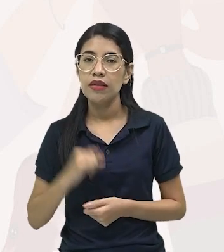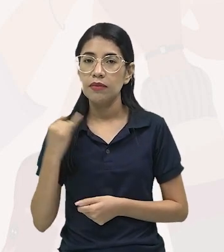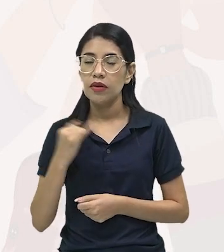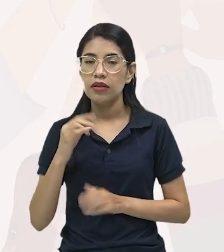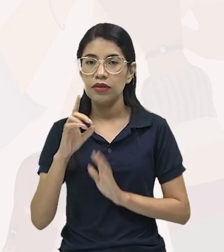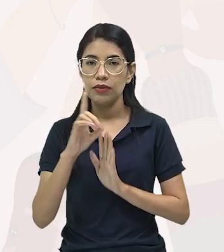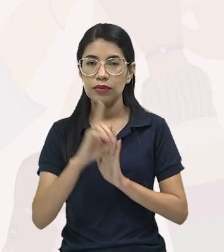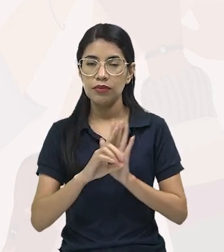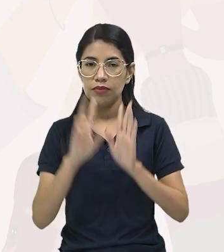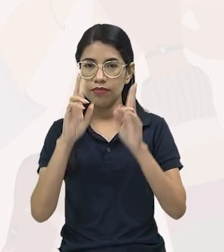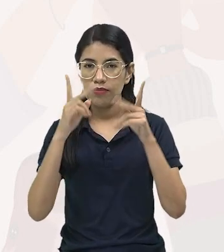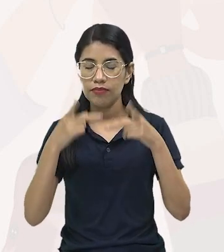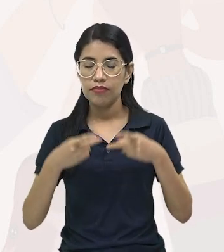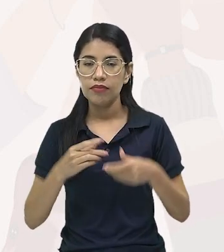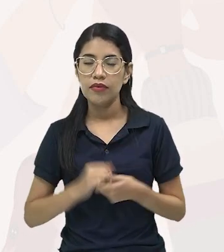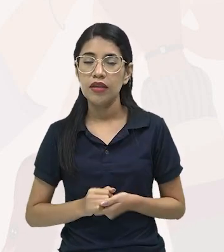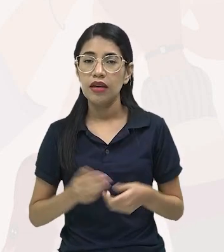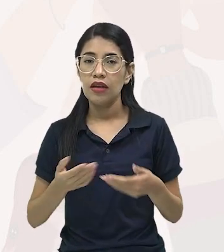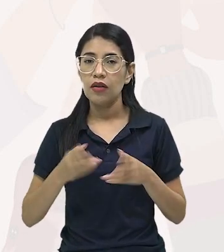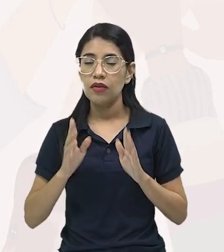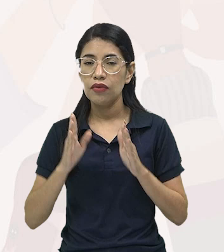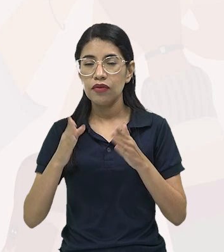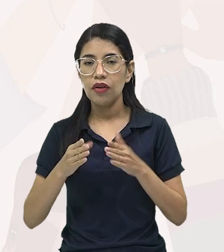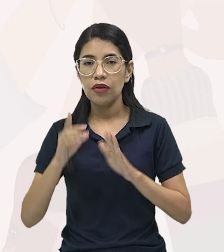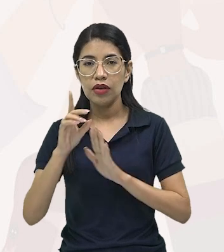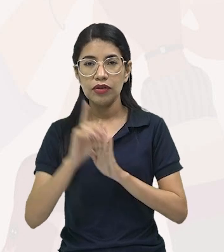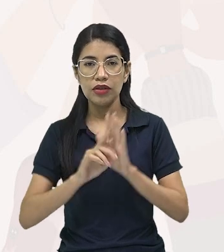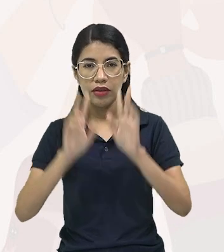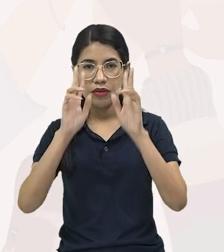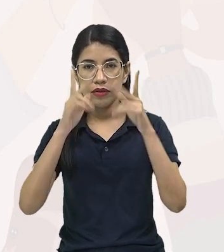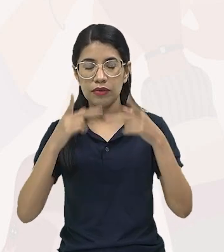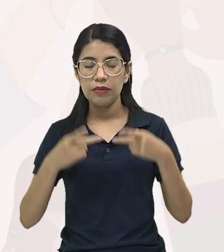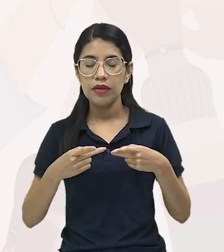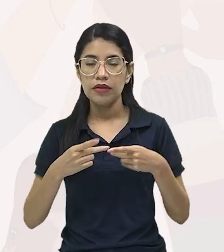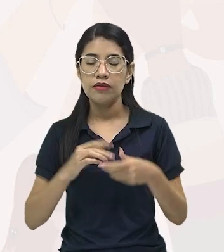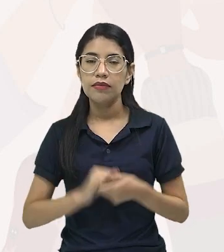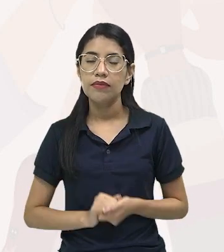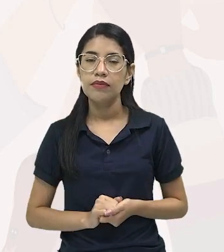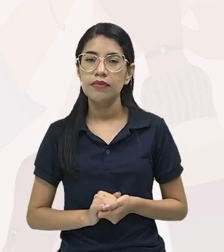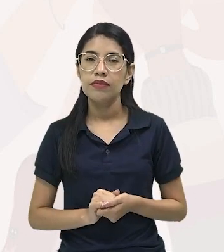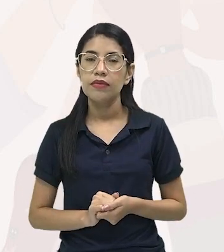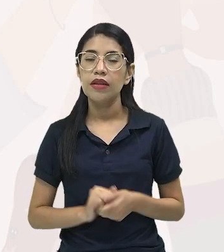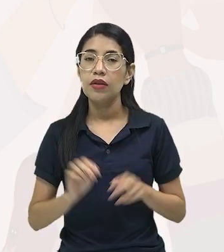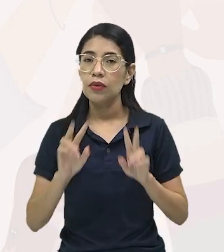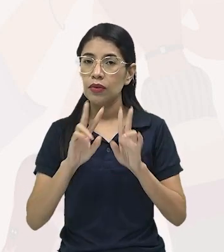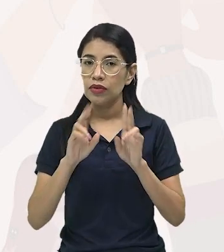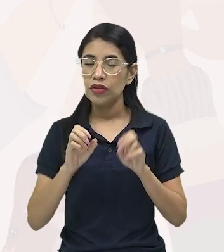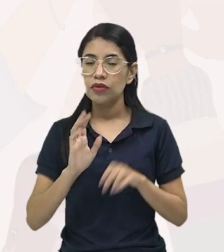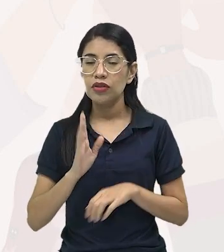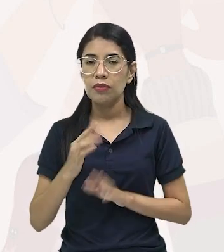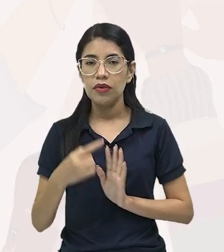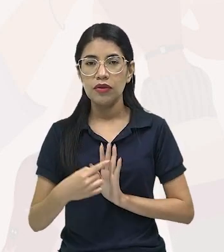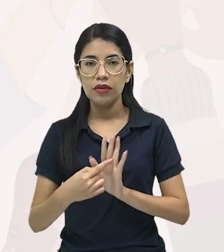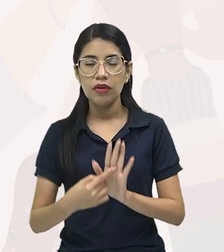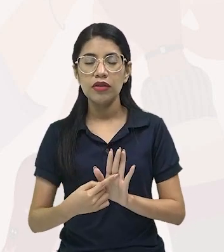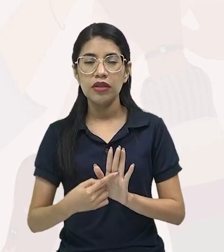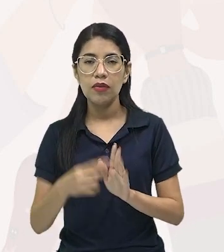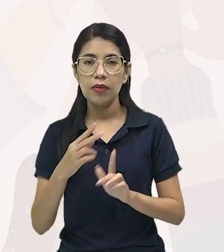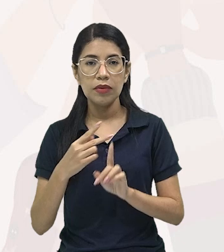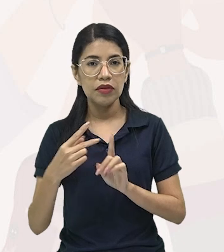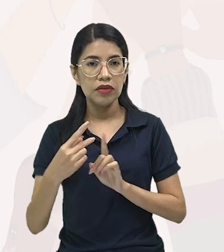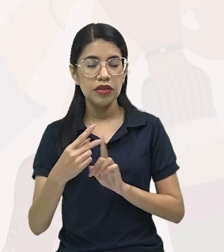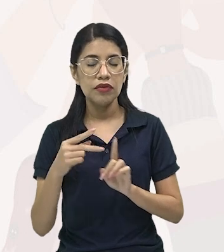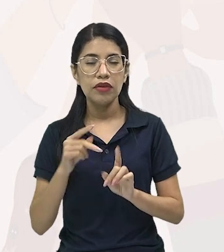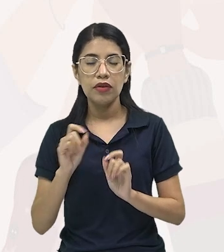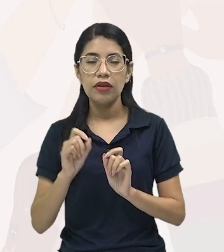direitos humanos. Já focando agora no tema dos direitos humanos, anunciando sobre dar importância. O próprio título ele já anuncia um ponto de vista que ele